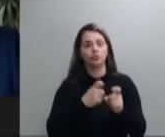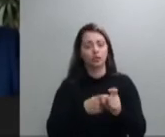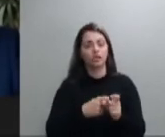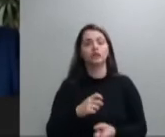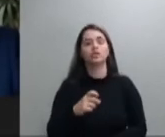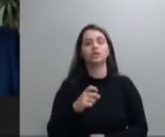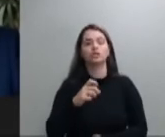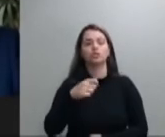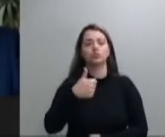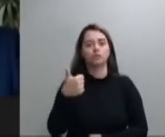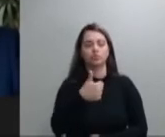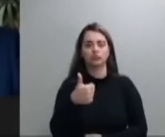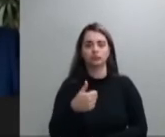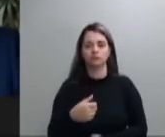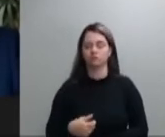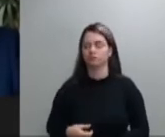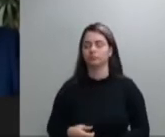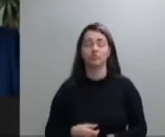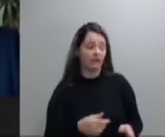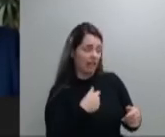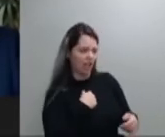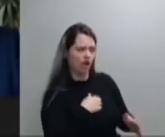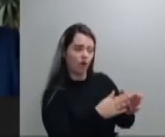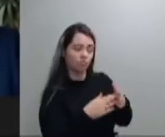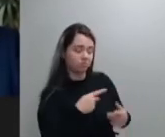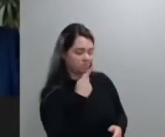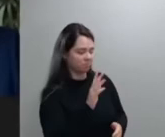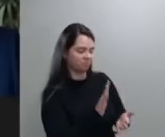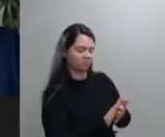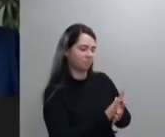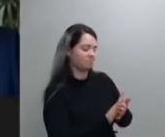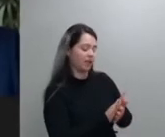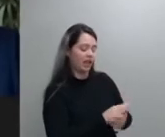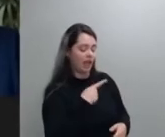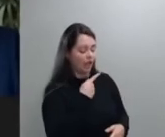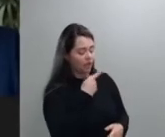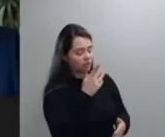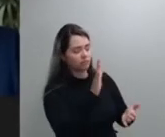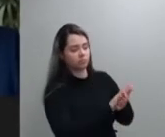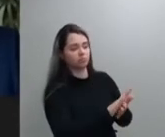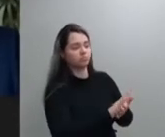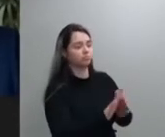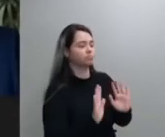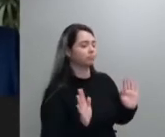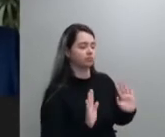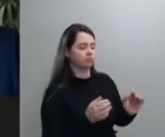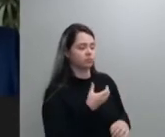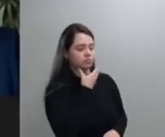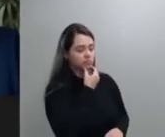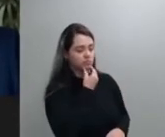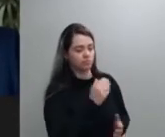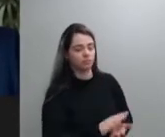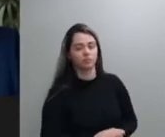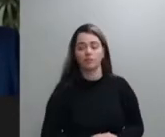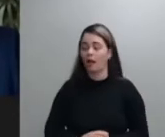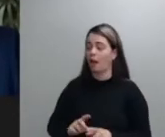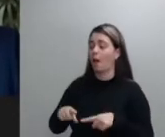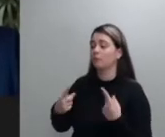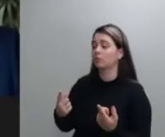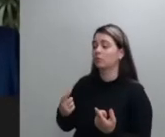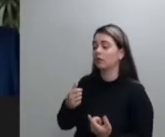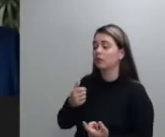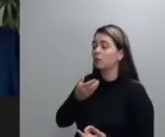nenhuma nenhuma nenhuma eu acho que não é se não fosse o primeiro caso